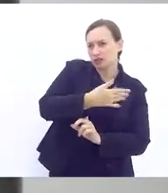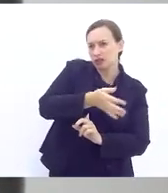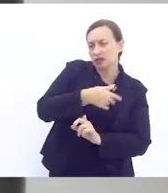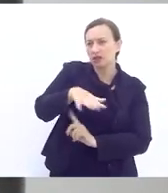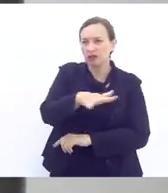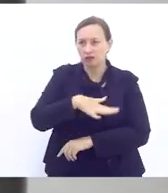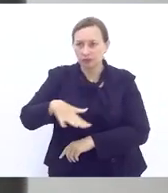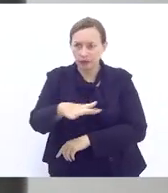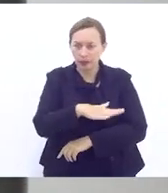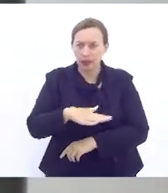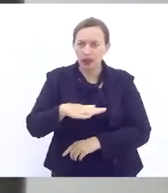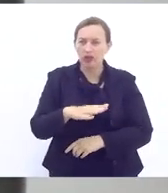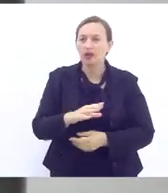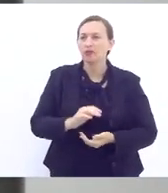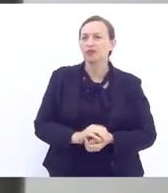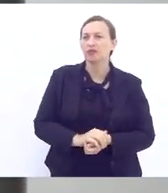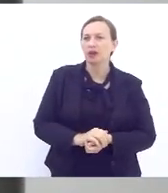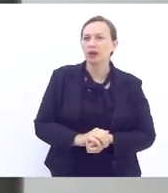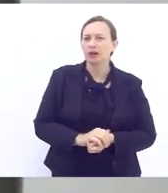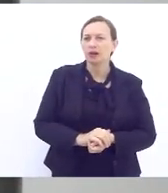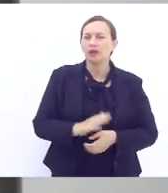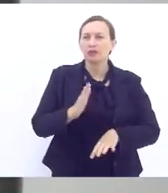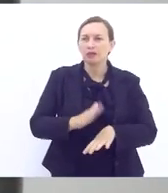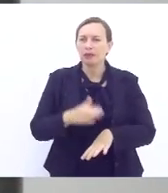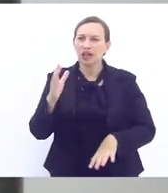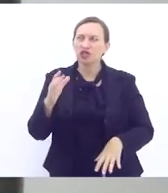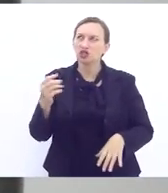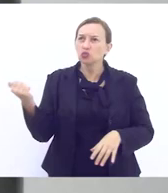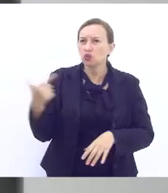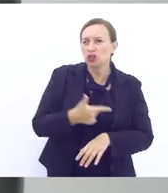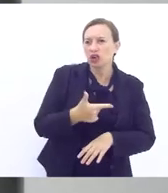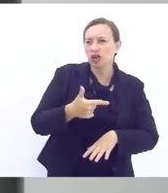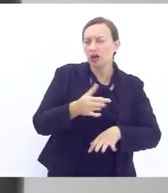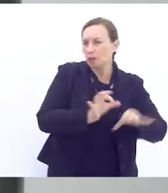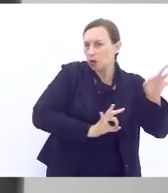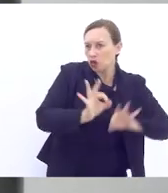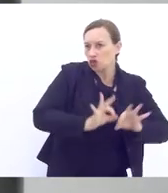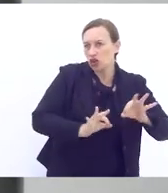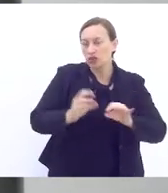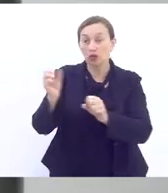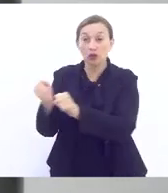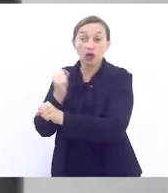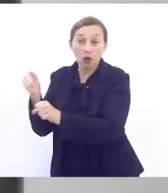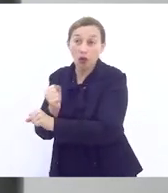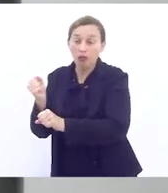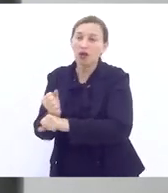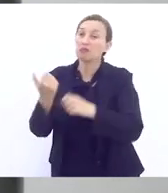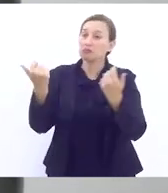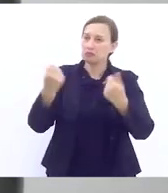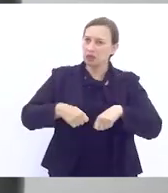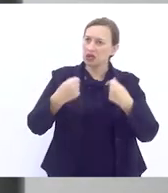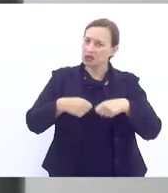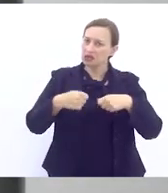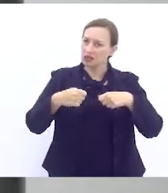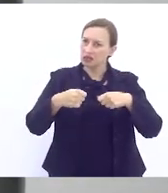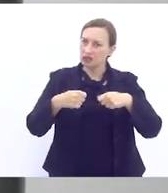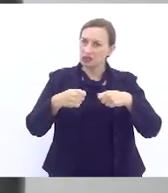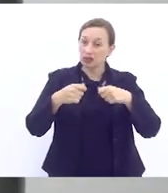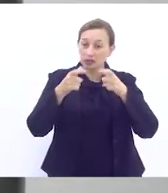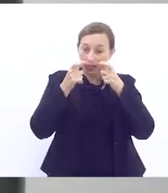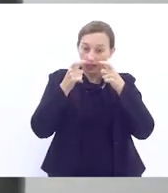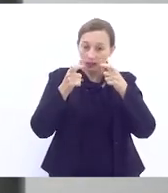consenso vai muito além da atuação em projeto e obra né É isso que a gente precisa se a ter